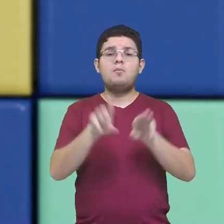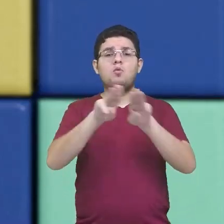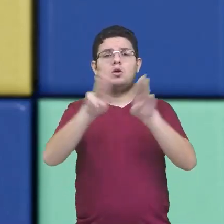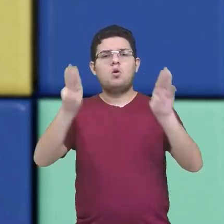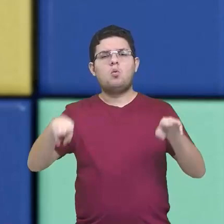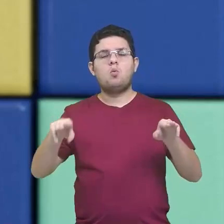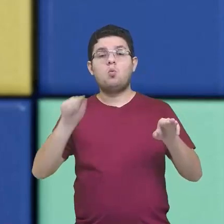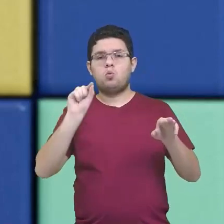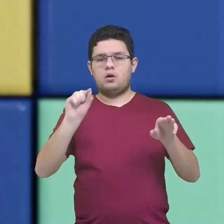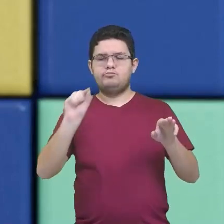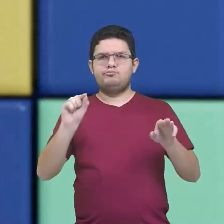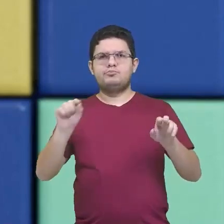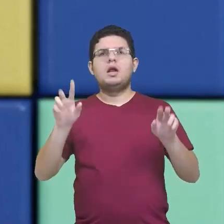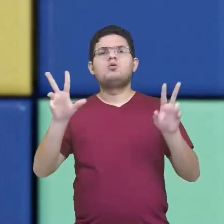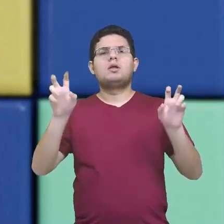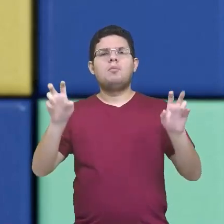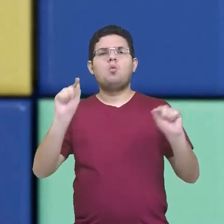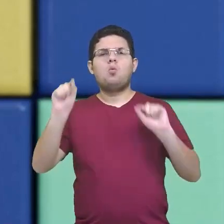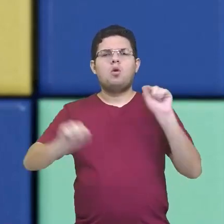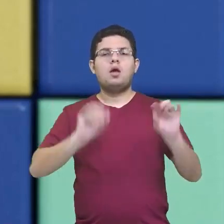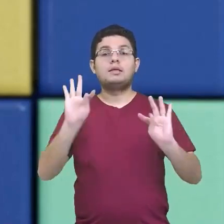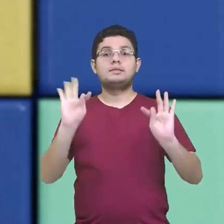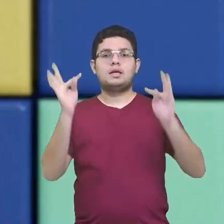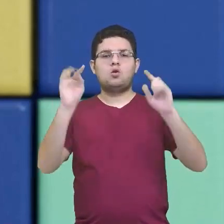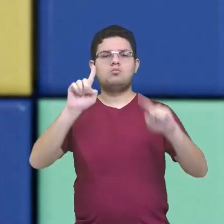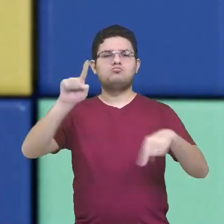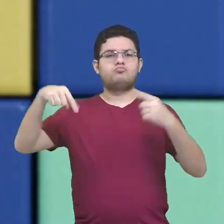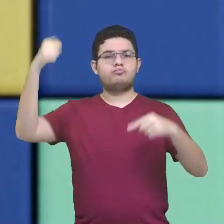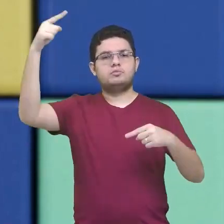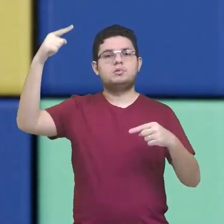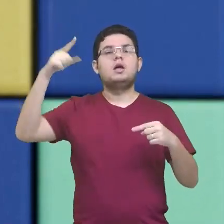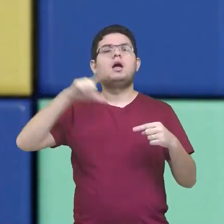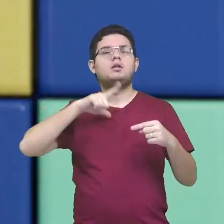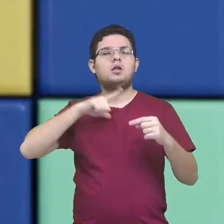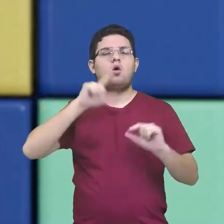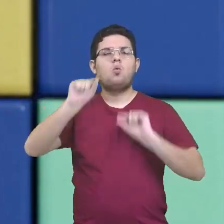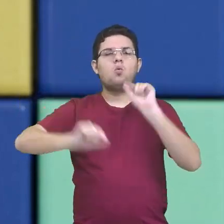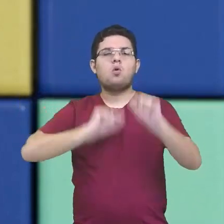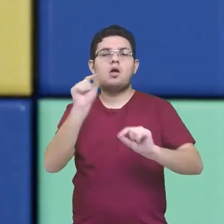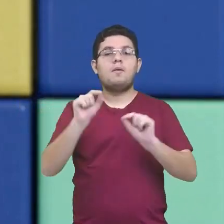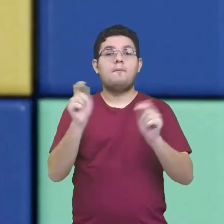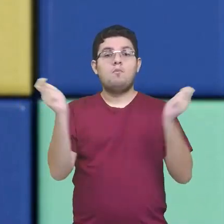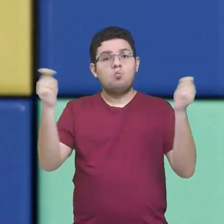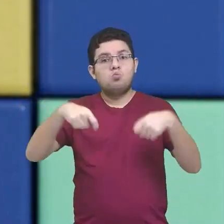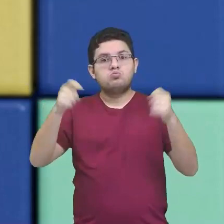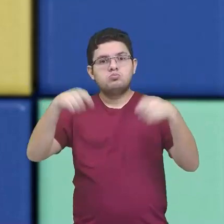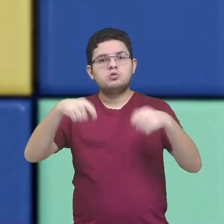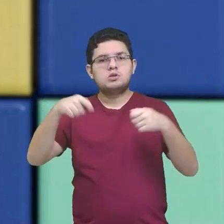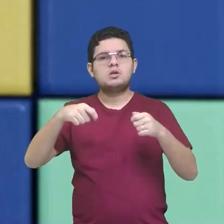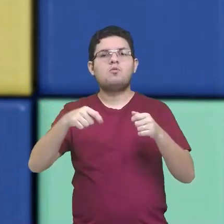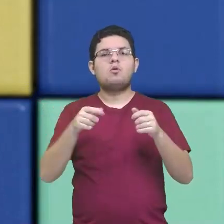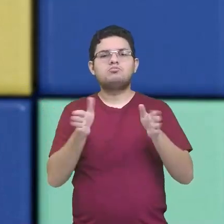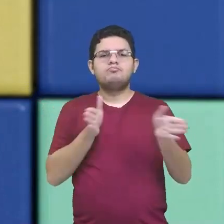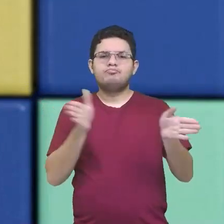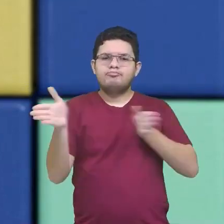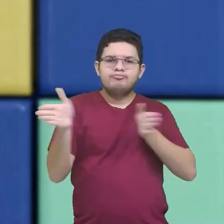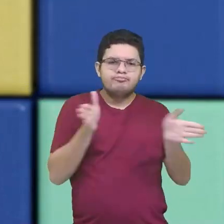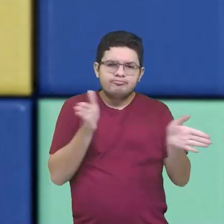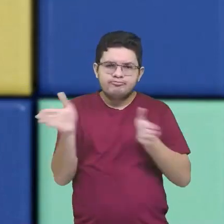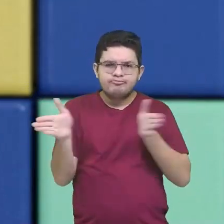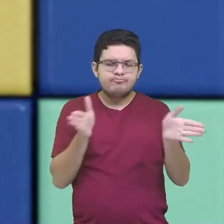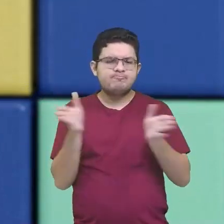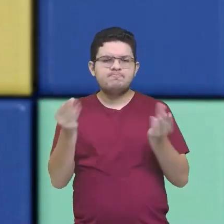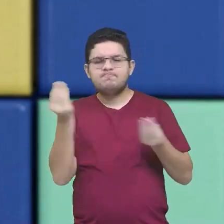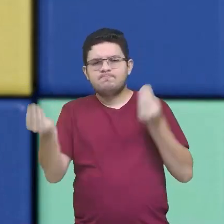tem por, né, nesse caso aqui, a finalidade de aproximar, não é, as pessoas desses locais,